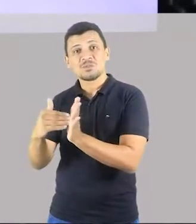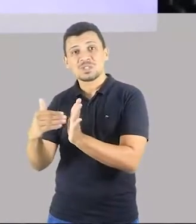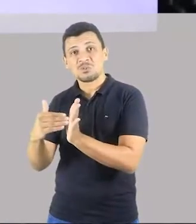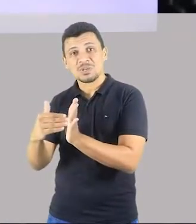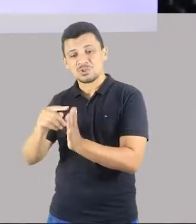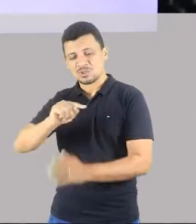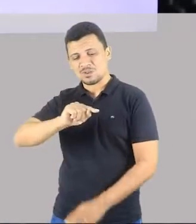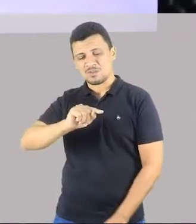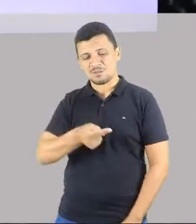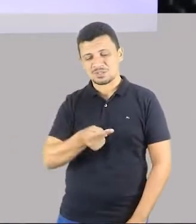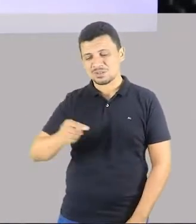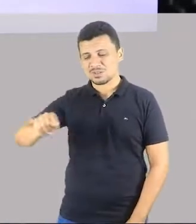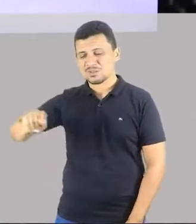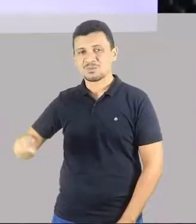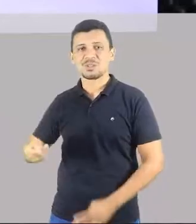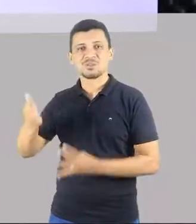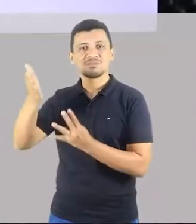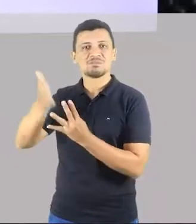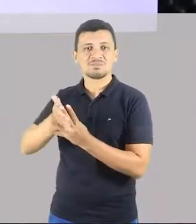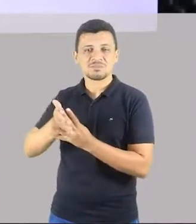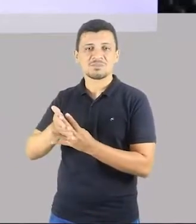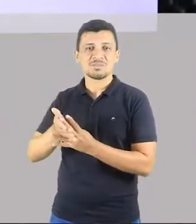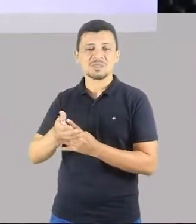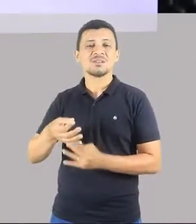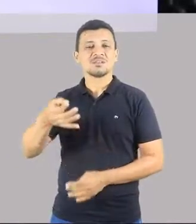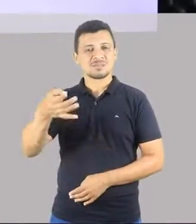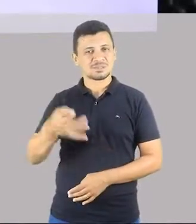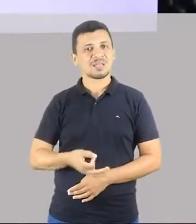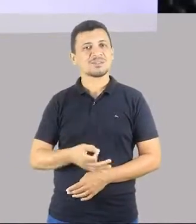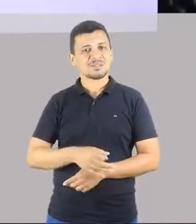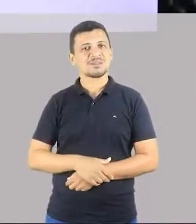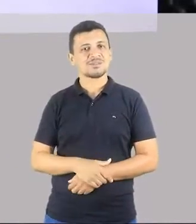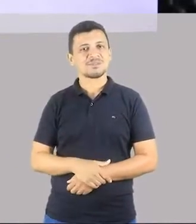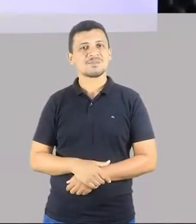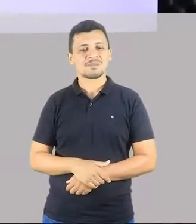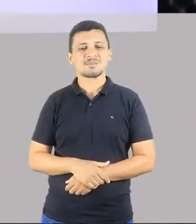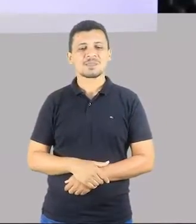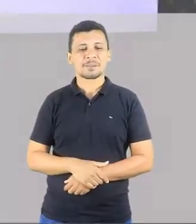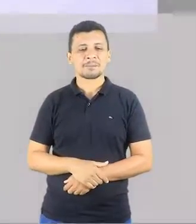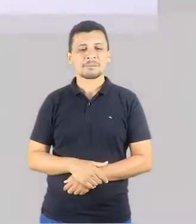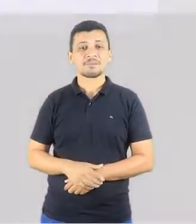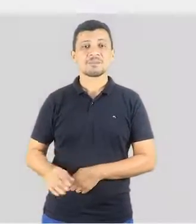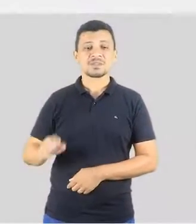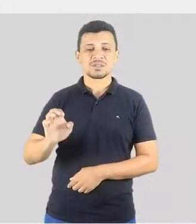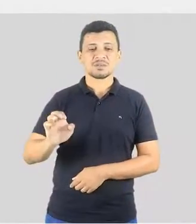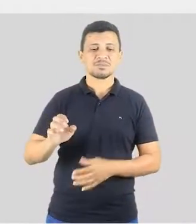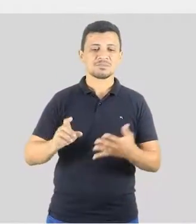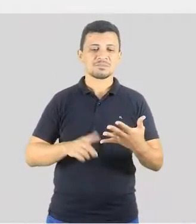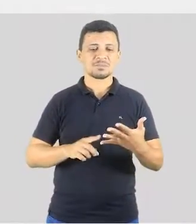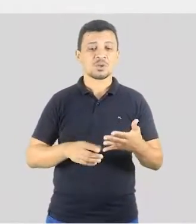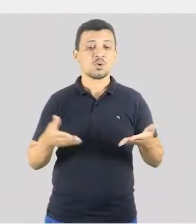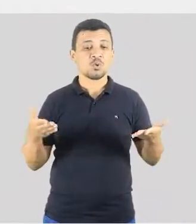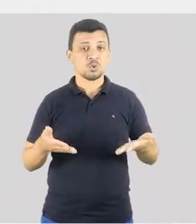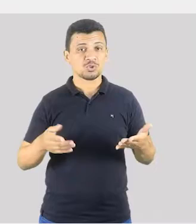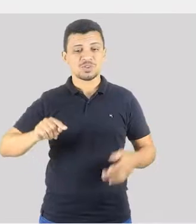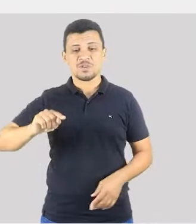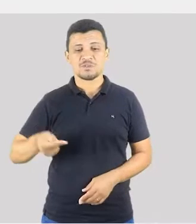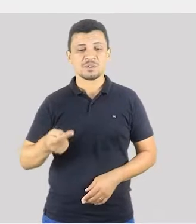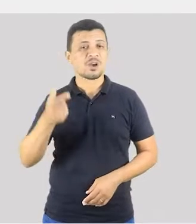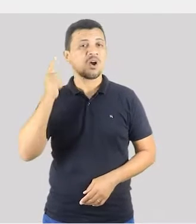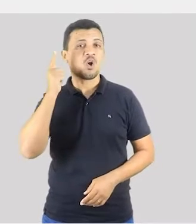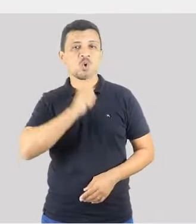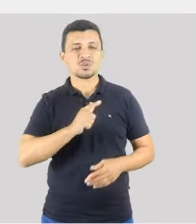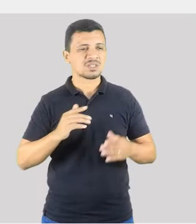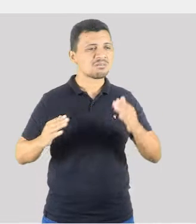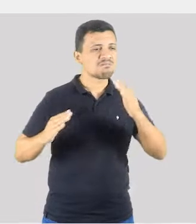intercalado, certo? Por isso que estão pontuados e estão corretamente pontuados. A letra E, hoje, para se chegar ao